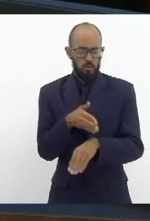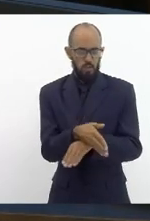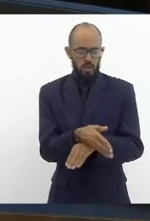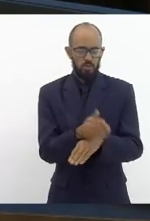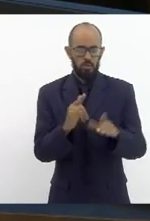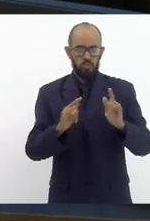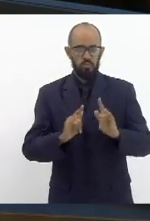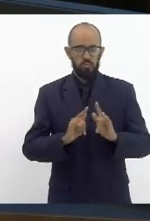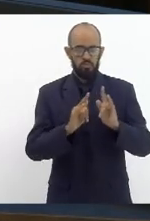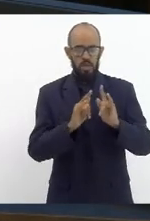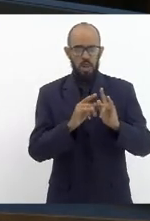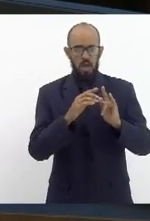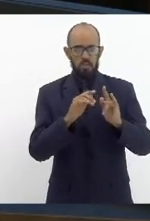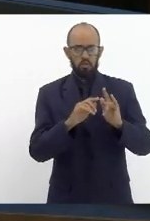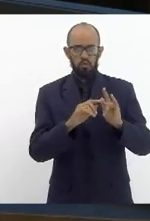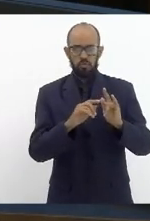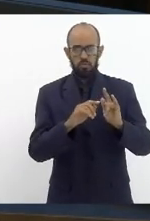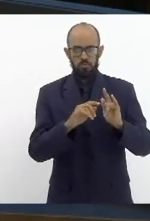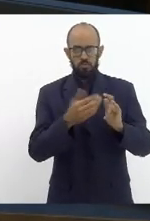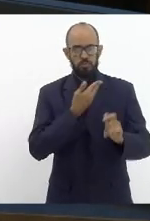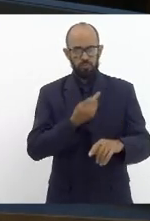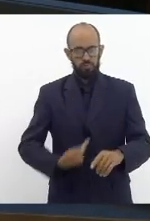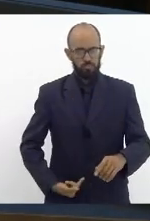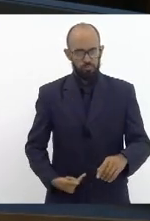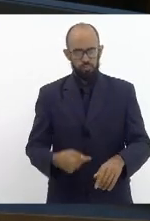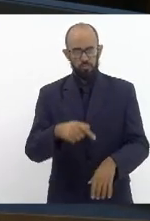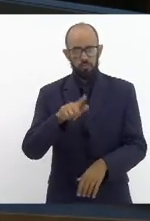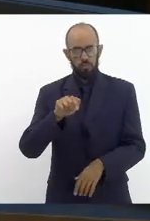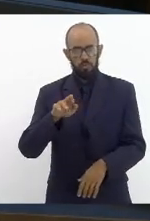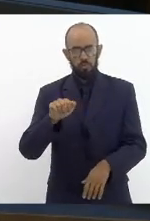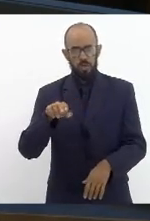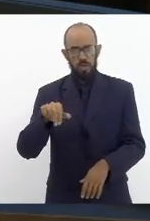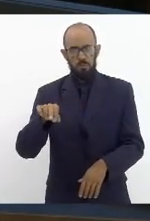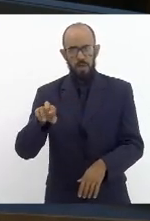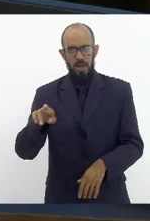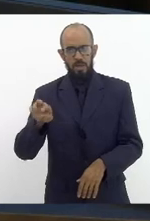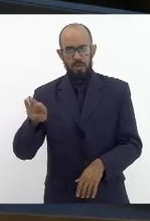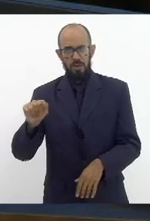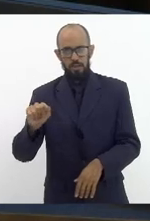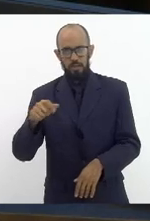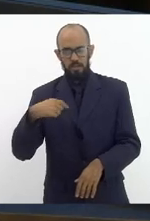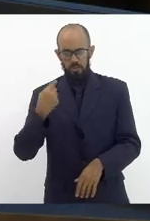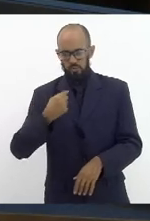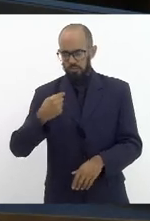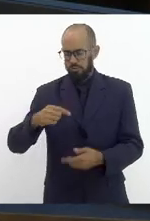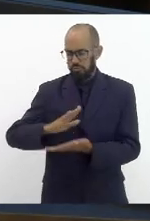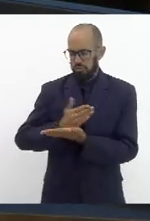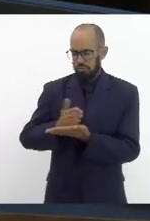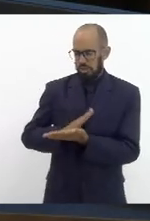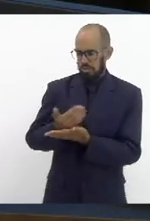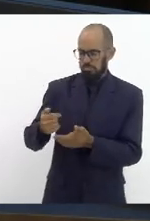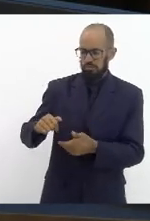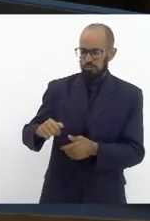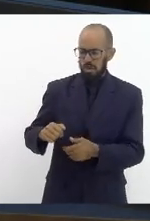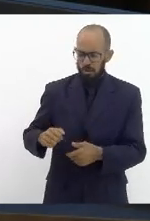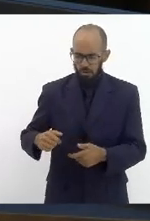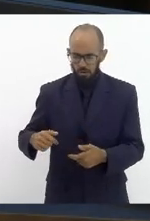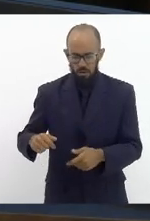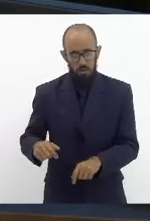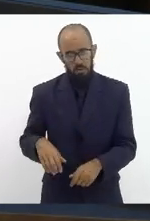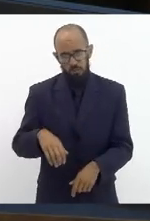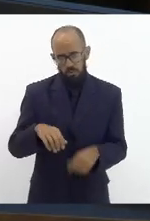Guanabara, sempre que o deputado Carlos Augusto entra no Palácio Guanabara, a gente é taxado de chato, de cri-cri, lá vem eles pedir de